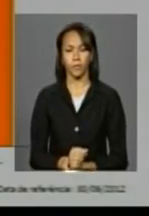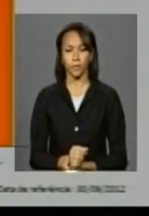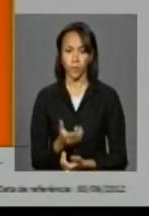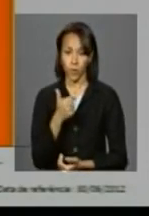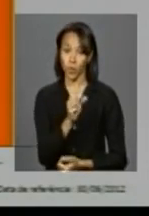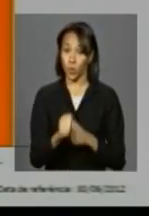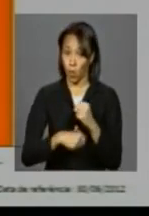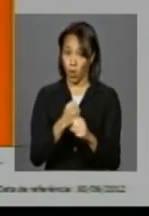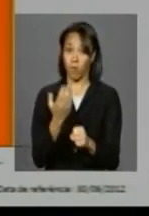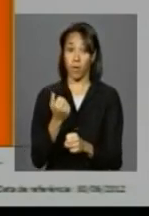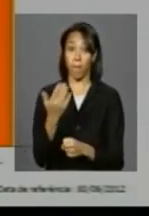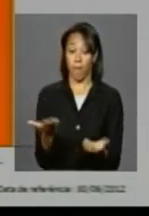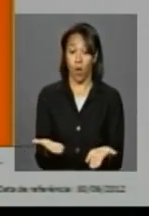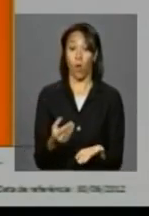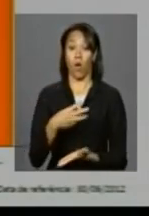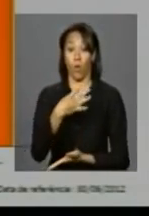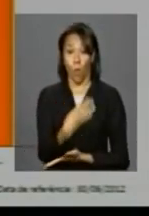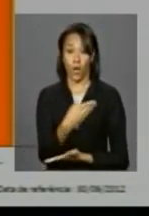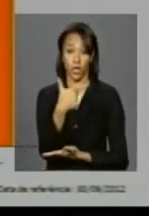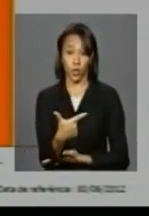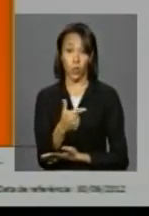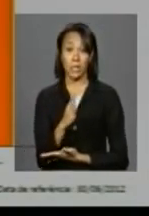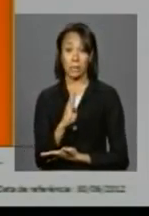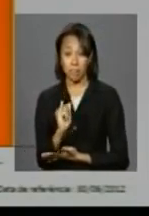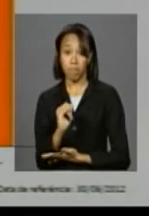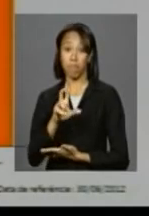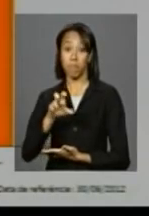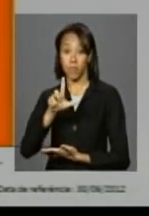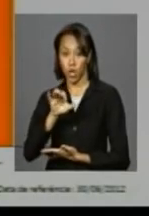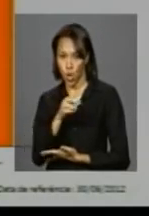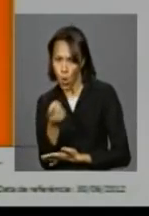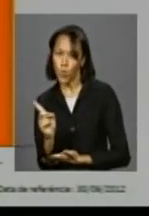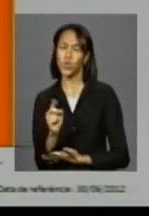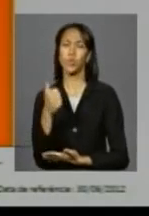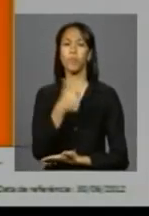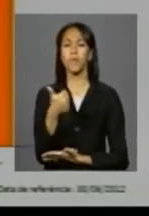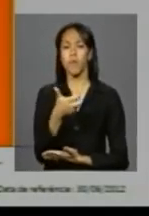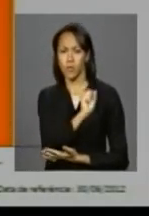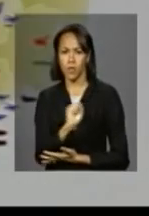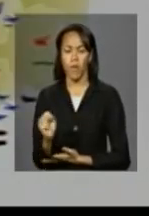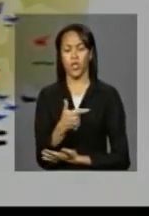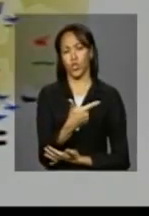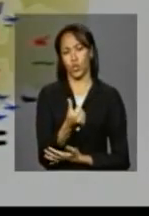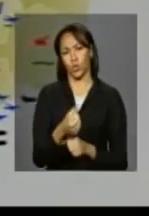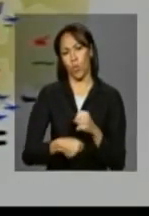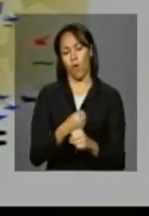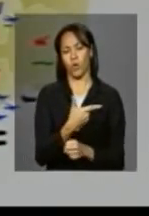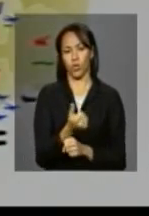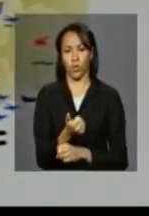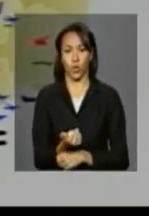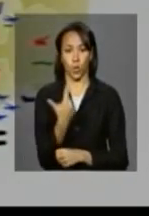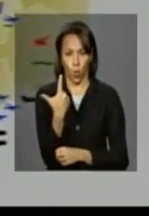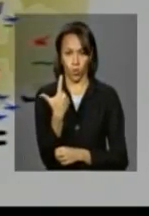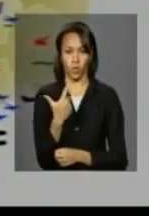do ano passado para 42 bilhões no primeiro semestre de 2012.